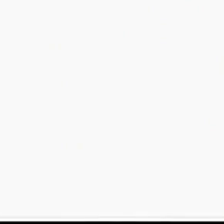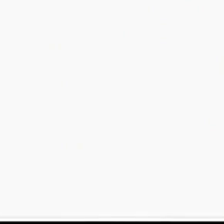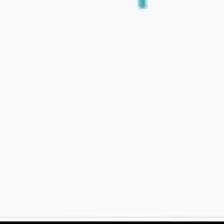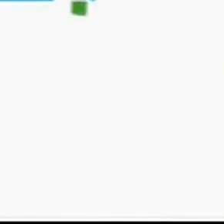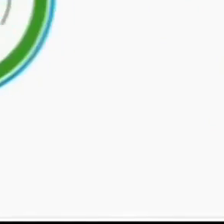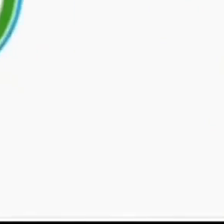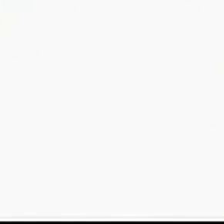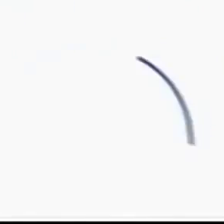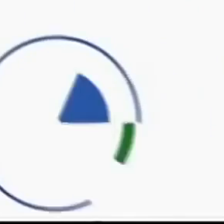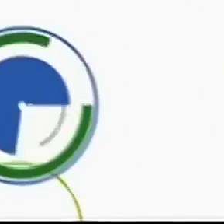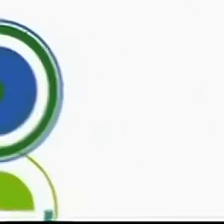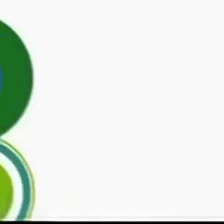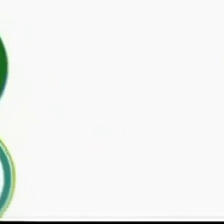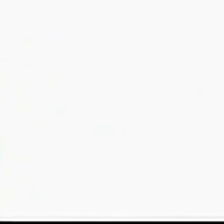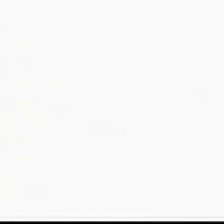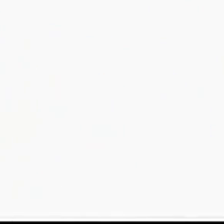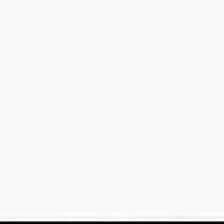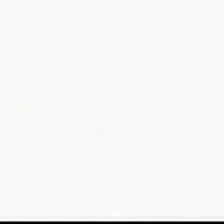E aí